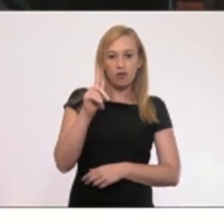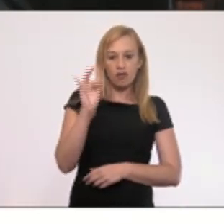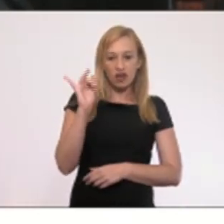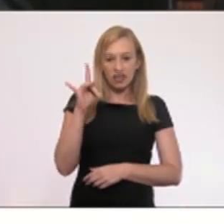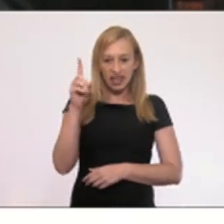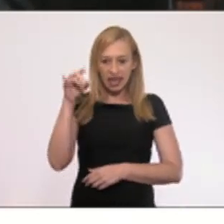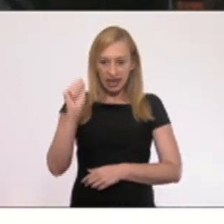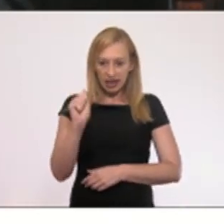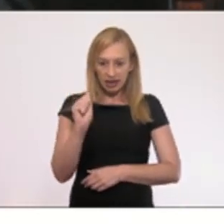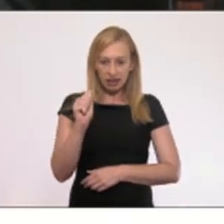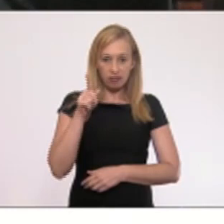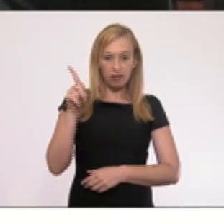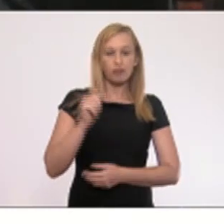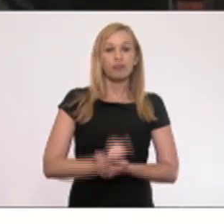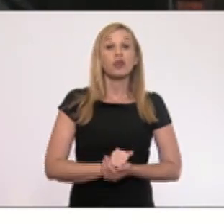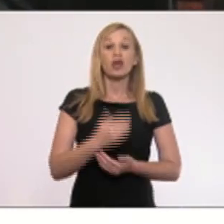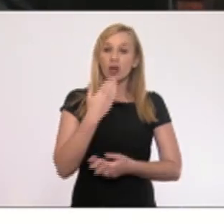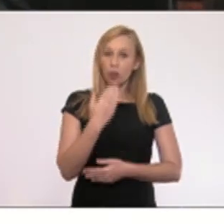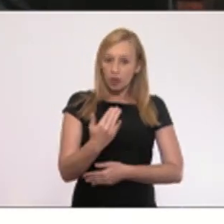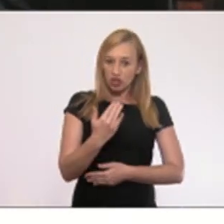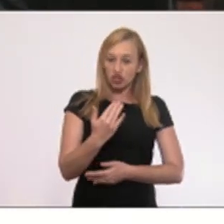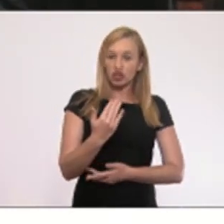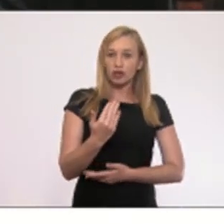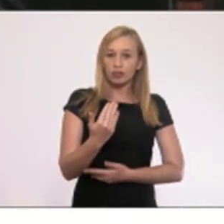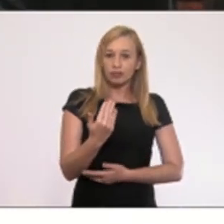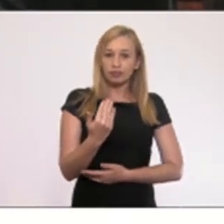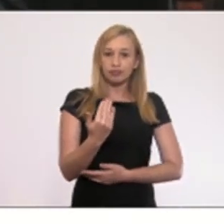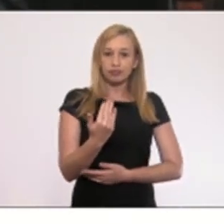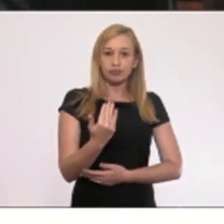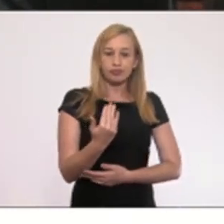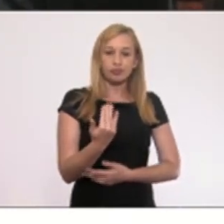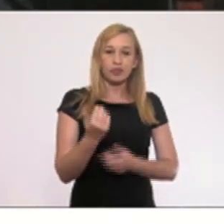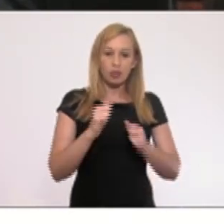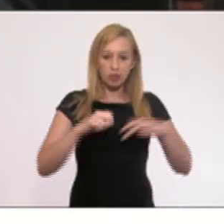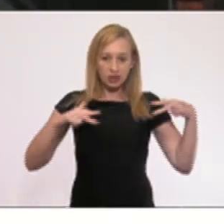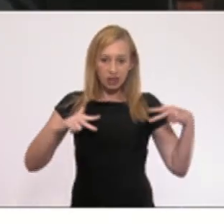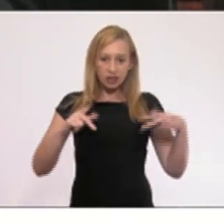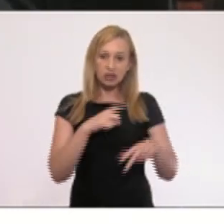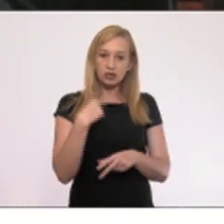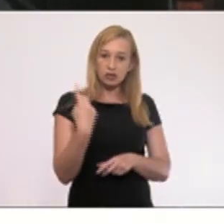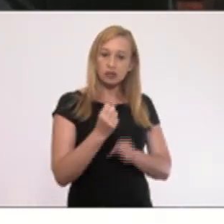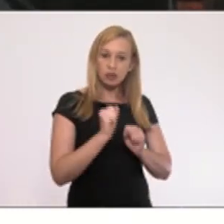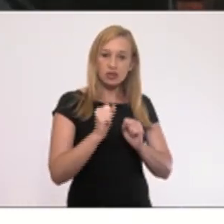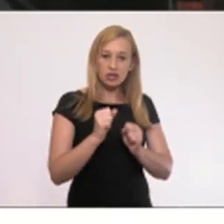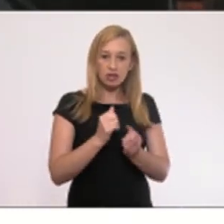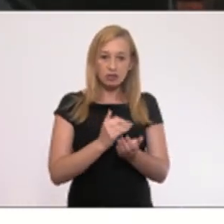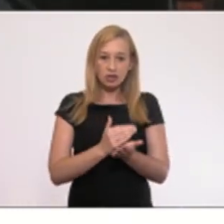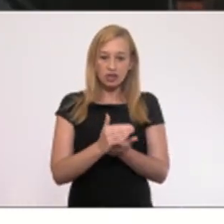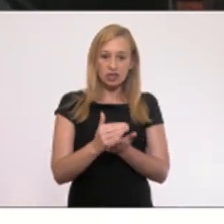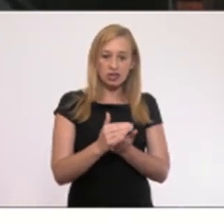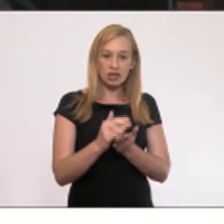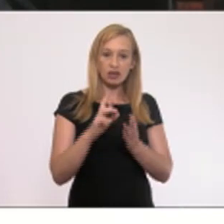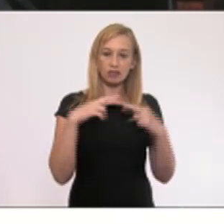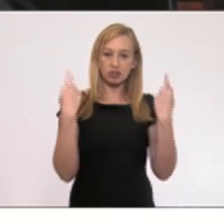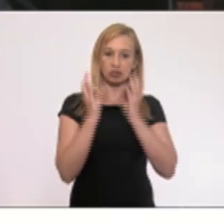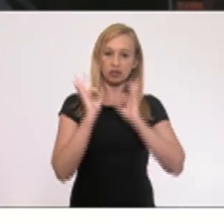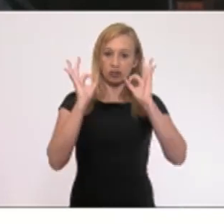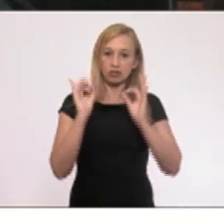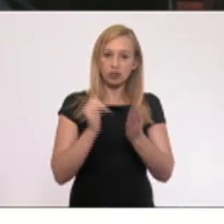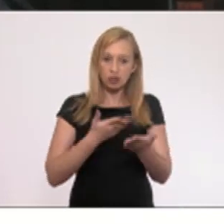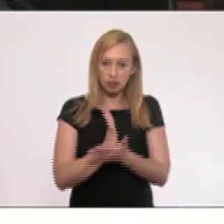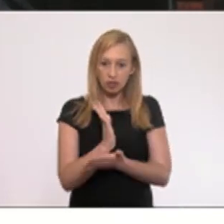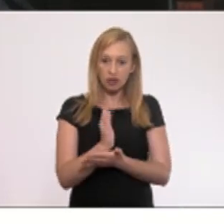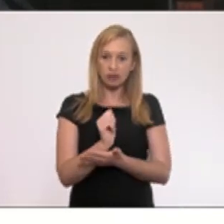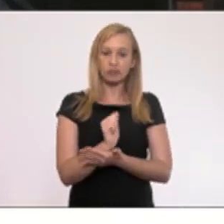atraso. Então, quero pedir autorização do plenário para que a gente possa adentrar com a sessão extraordinária na sessão ordinária. Se os que aprovam nisso,